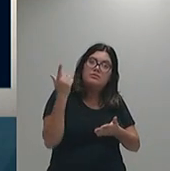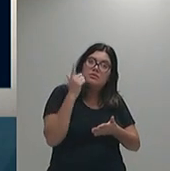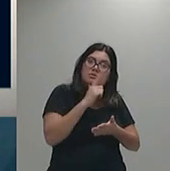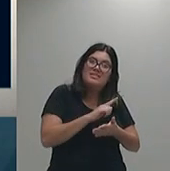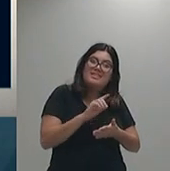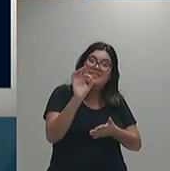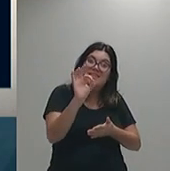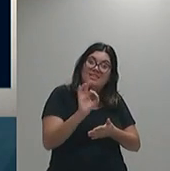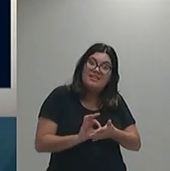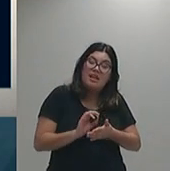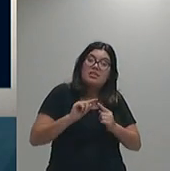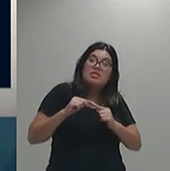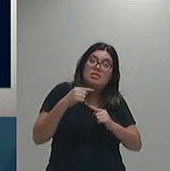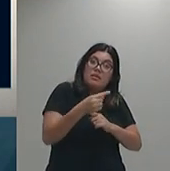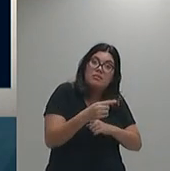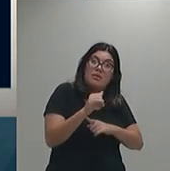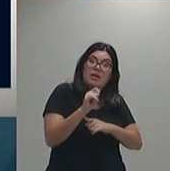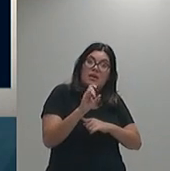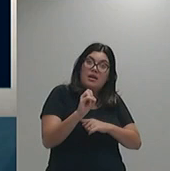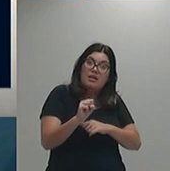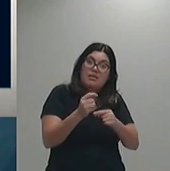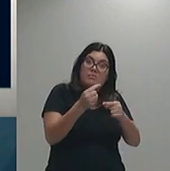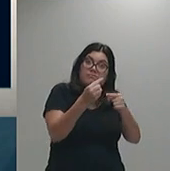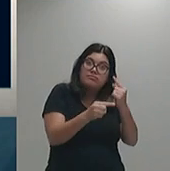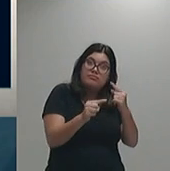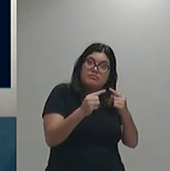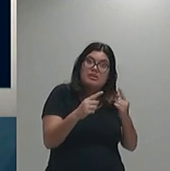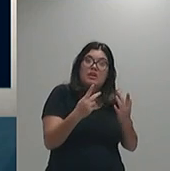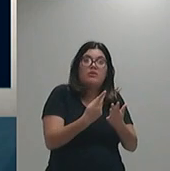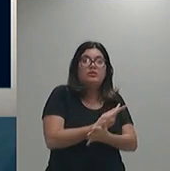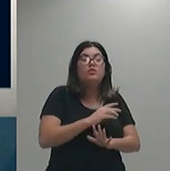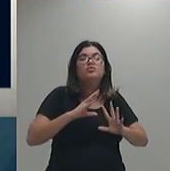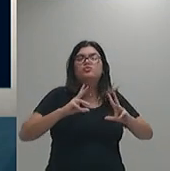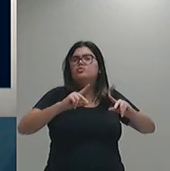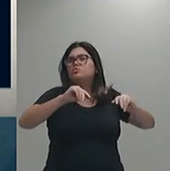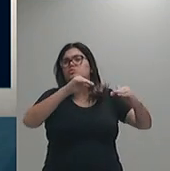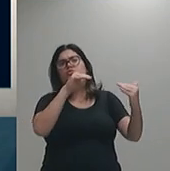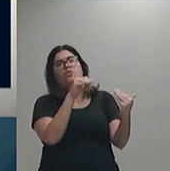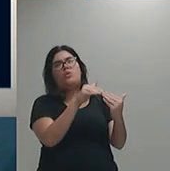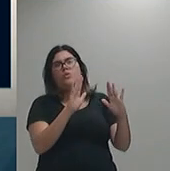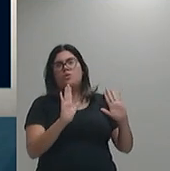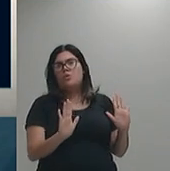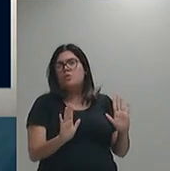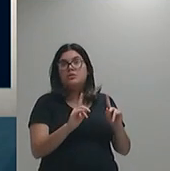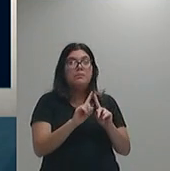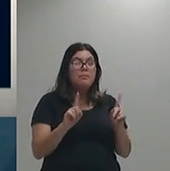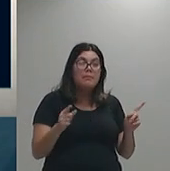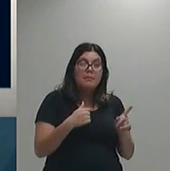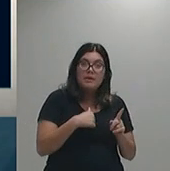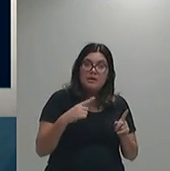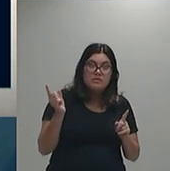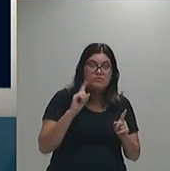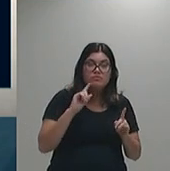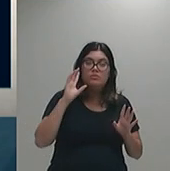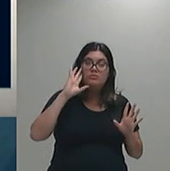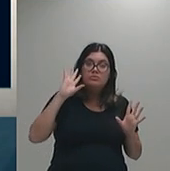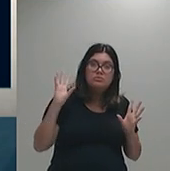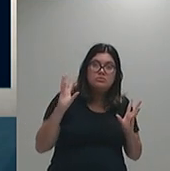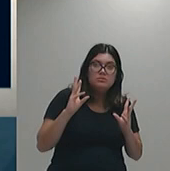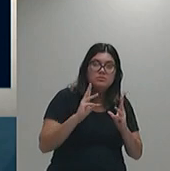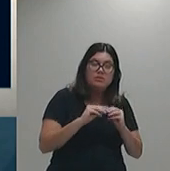depois dos atos ilícitos tudo isso eu concordo mas eu não estou me fixando